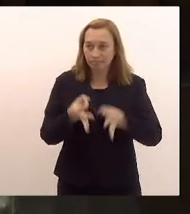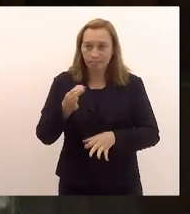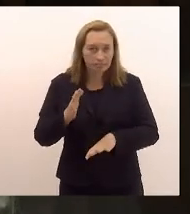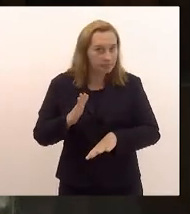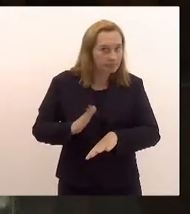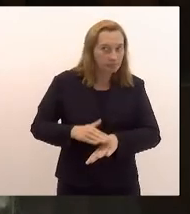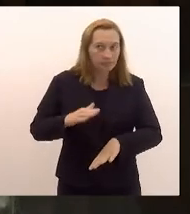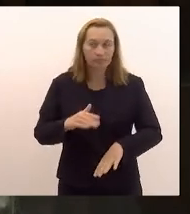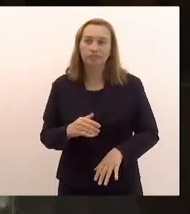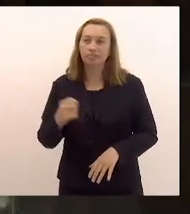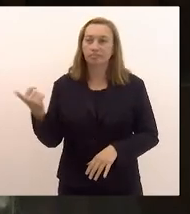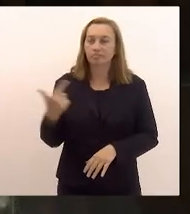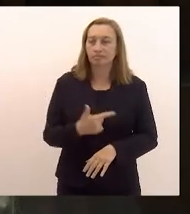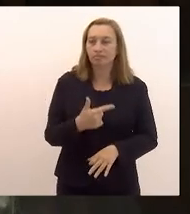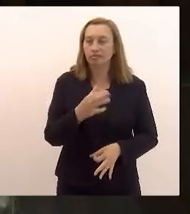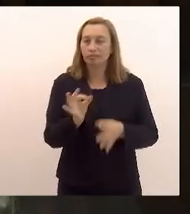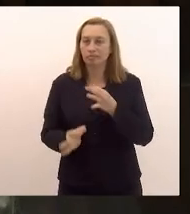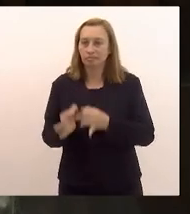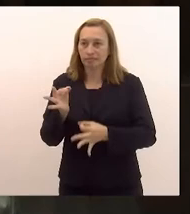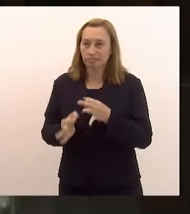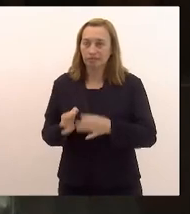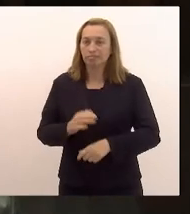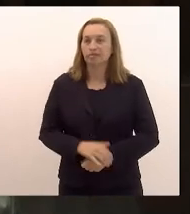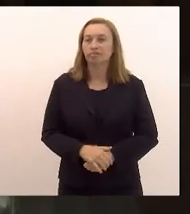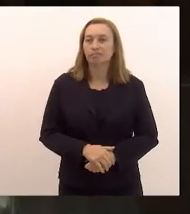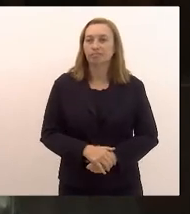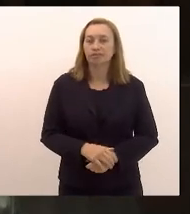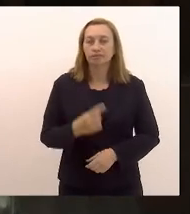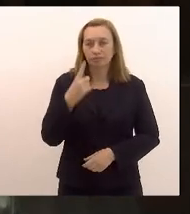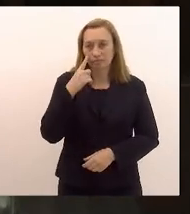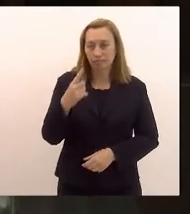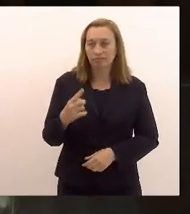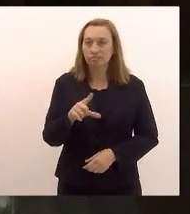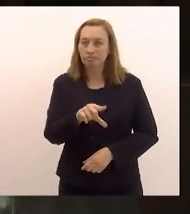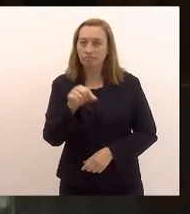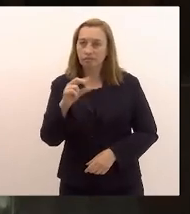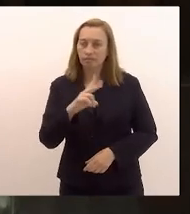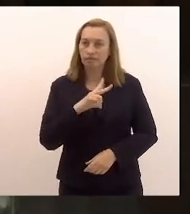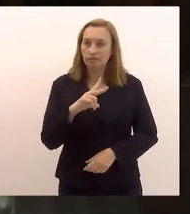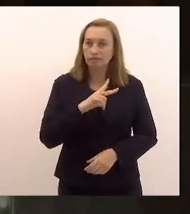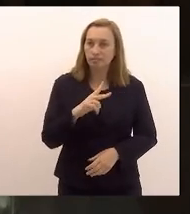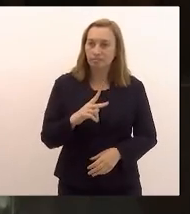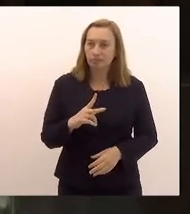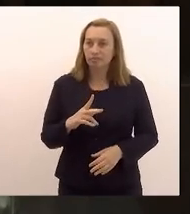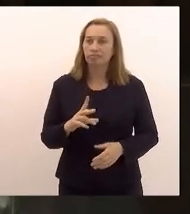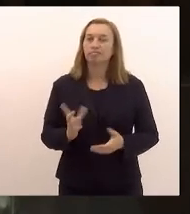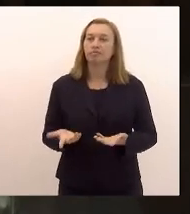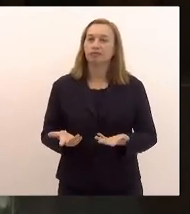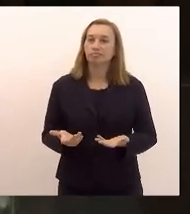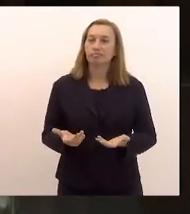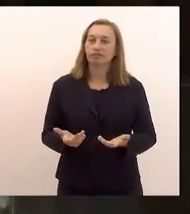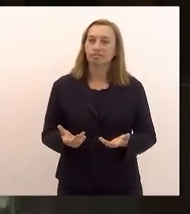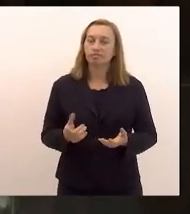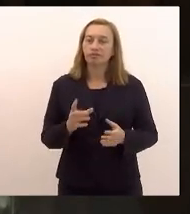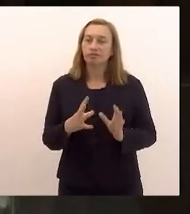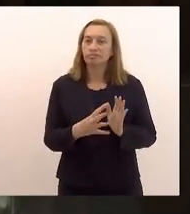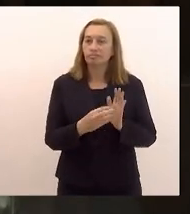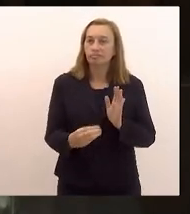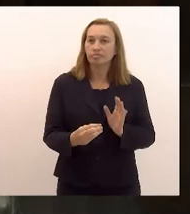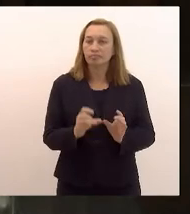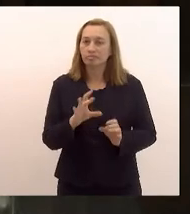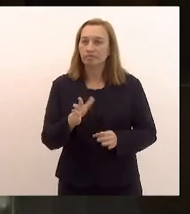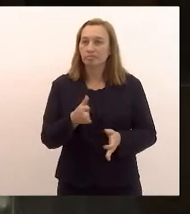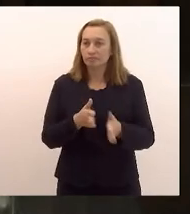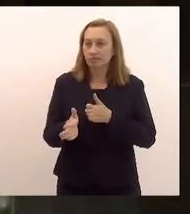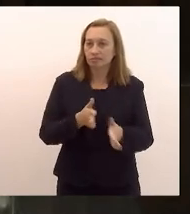além do acesso ao judiciário Então conta se optar Pelo modelo privado dos convênios a gente está definido o modelo só de acesso ao